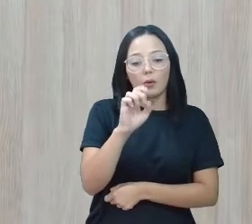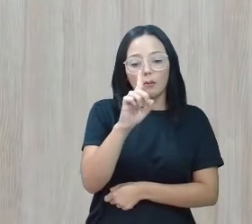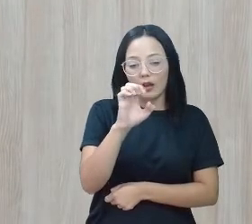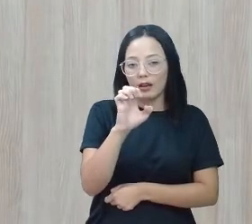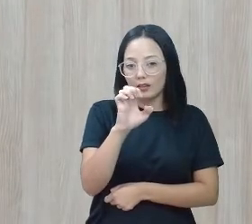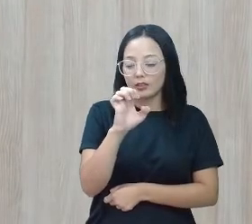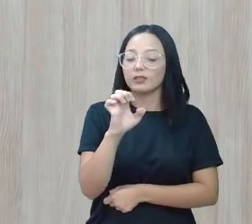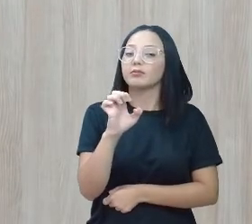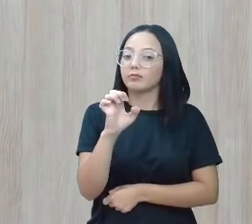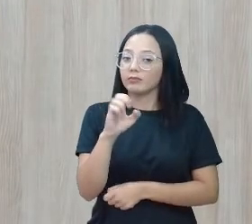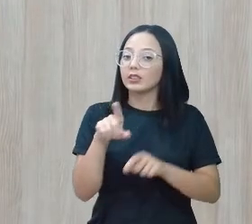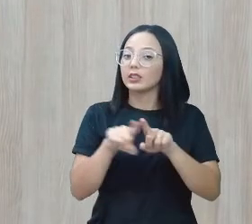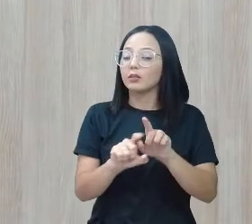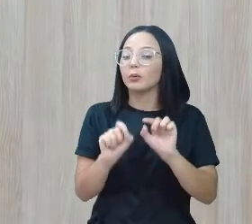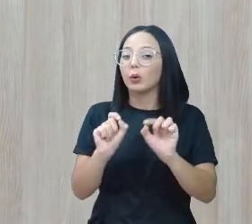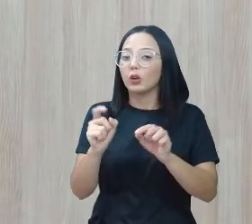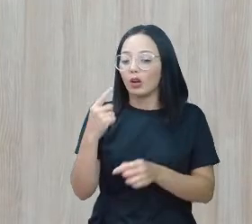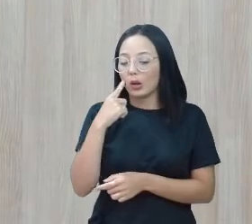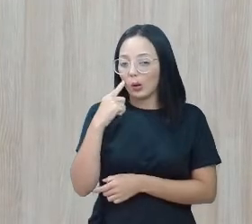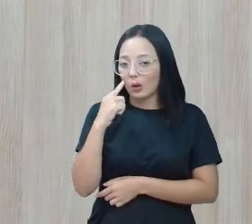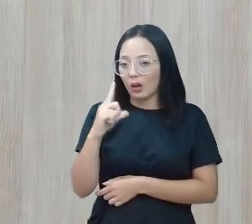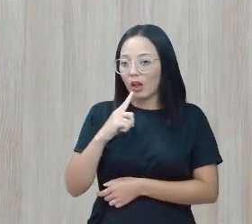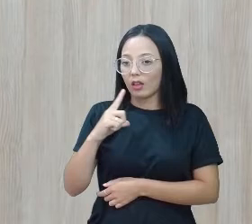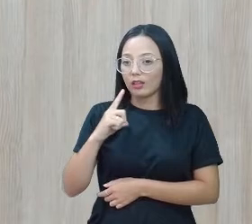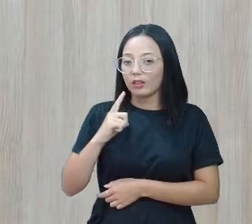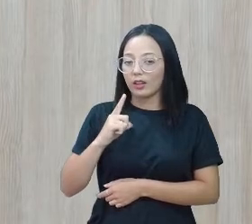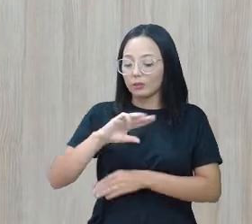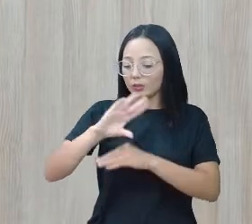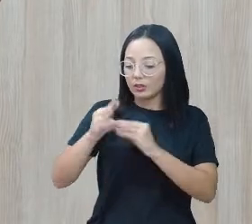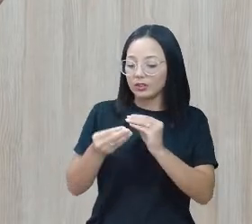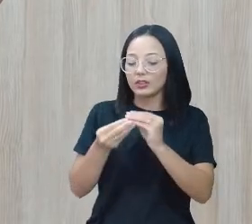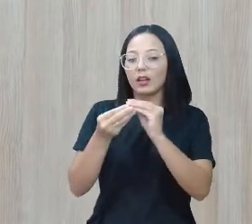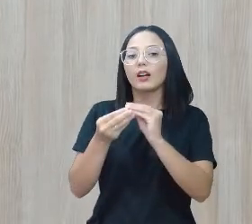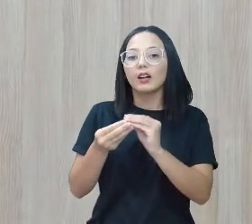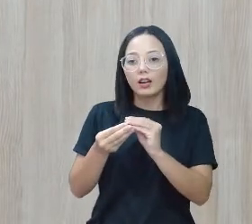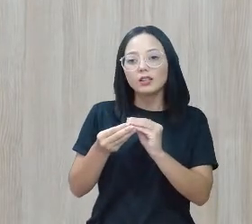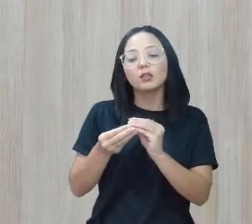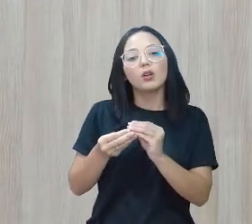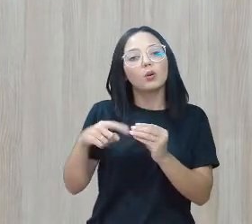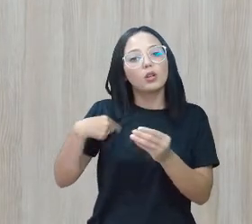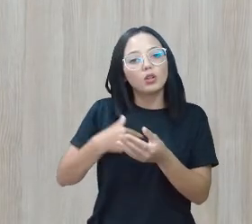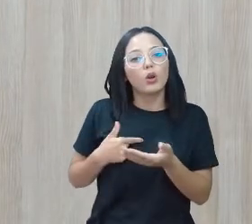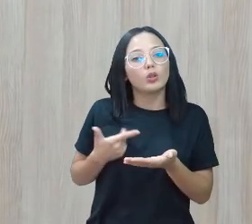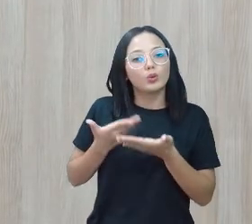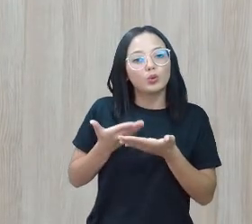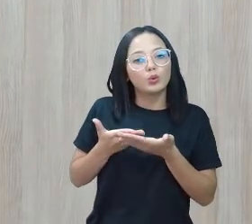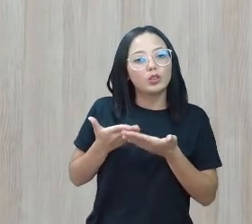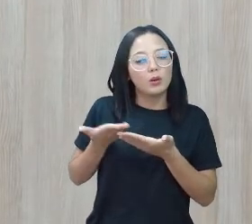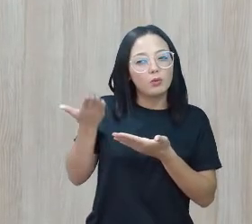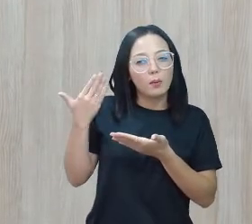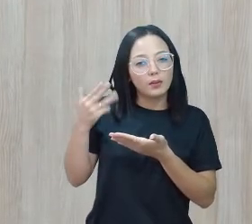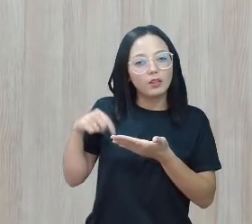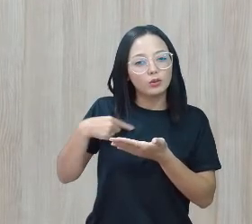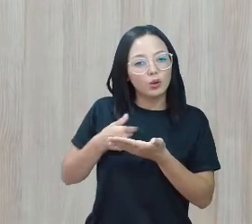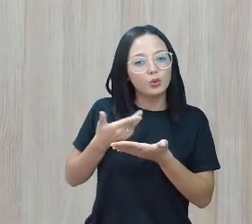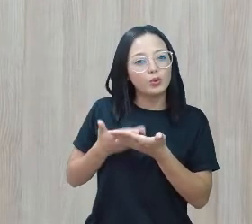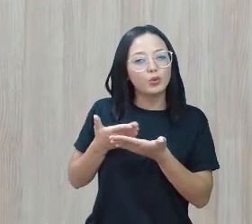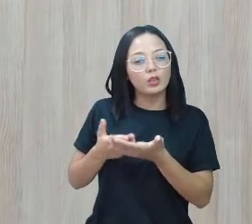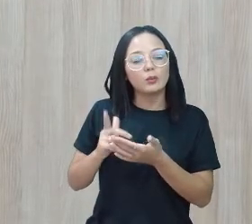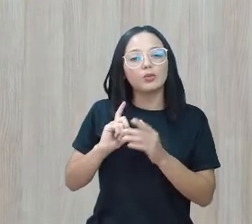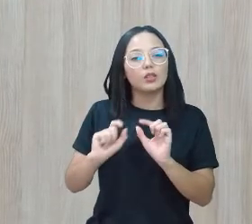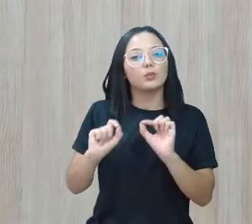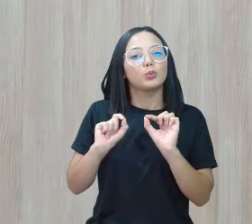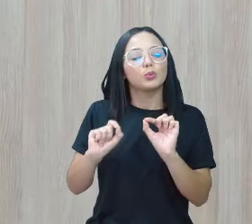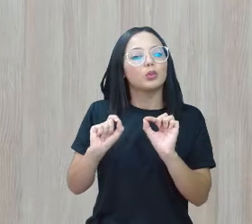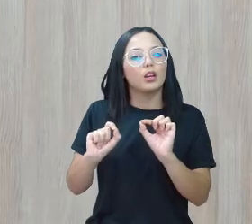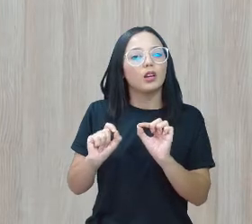Não é? E aí nós temos aí um acréscimo. Quando estudamos na aula anterior, nós